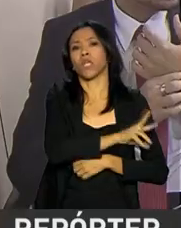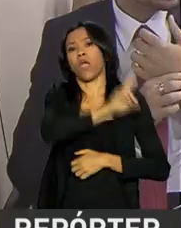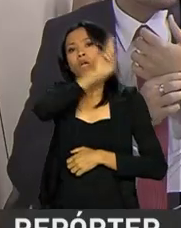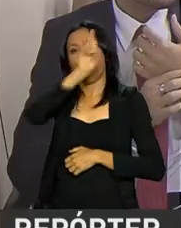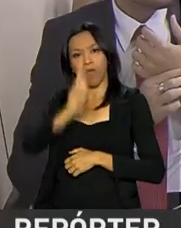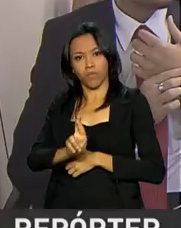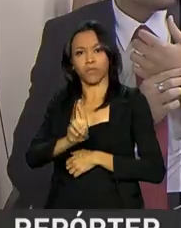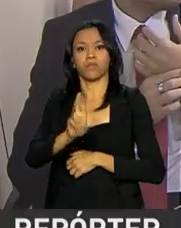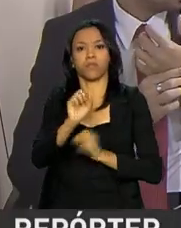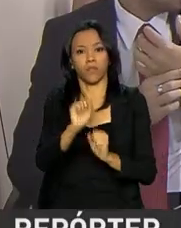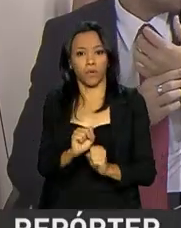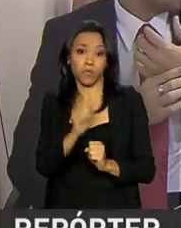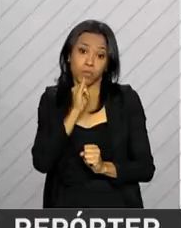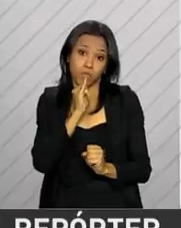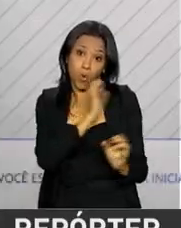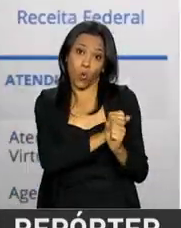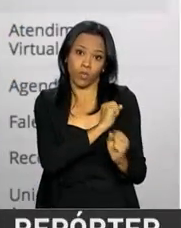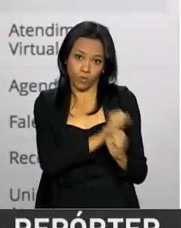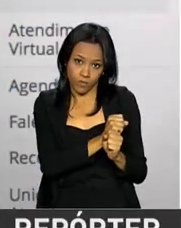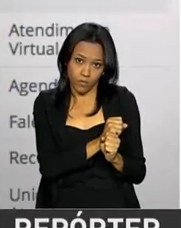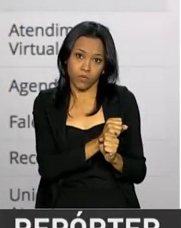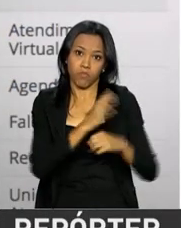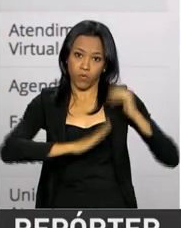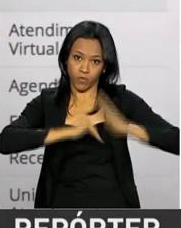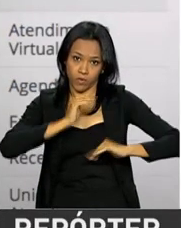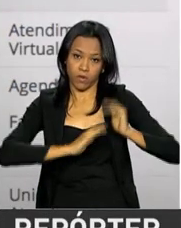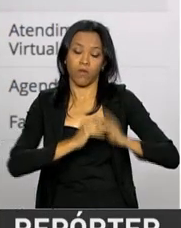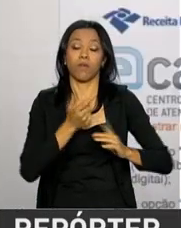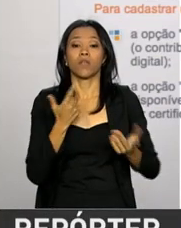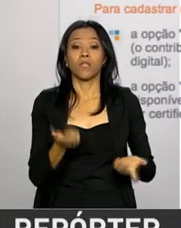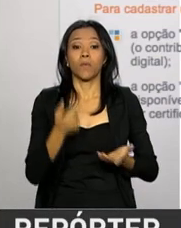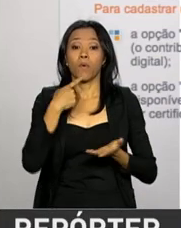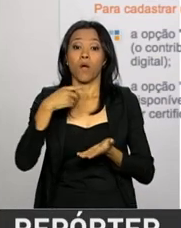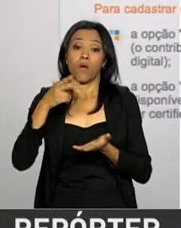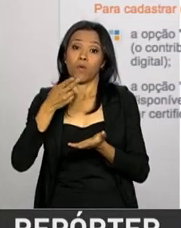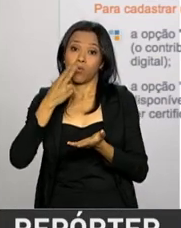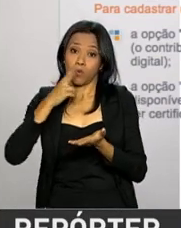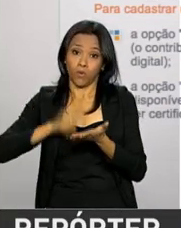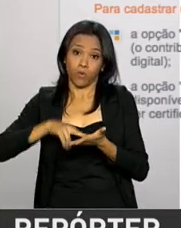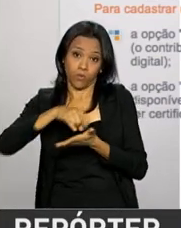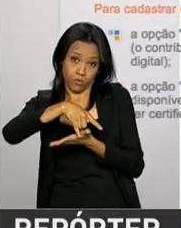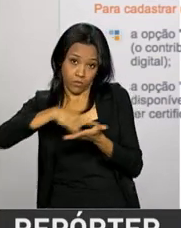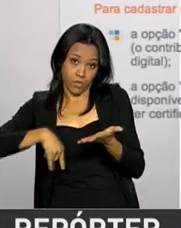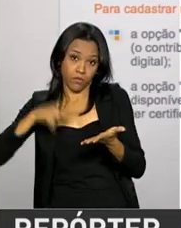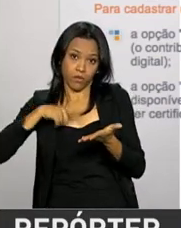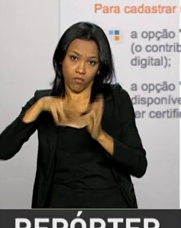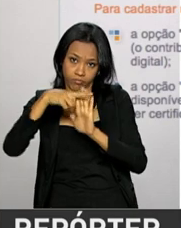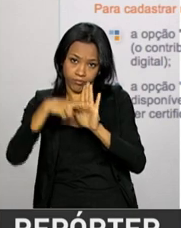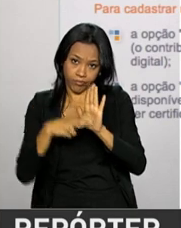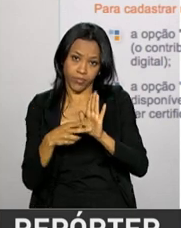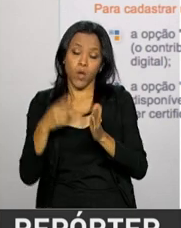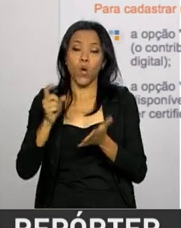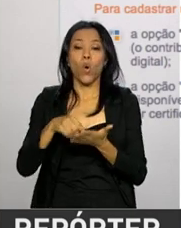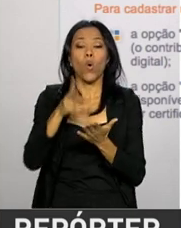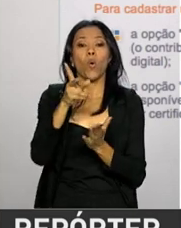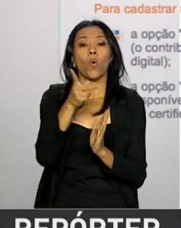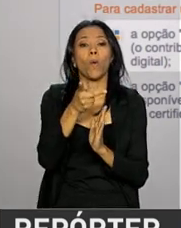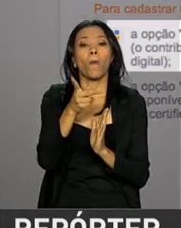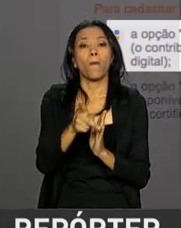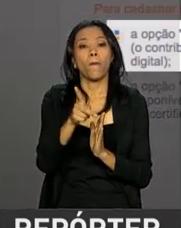fisco como por exemplo um computador de acordo com a receita a autorização deverá ser feita de duas formas por procuração eletrônica